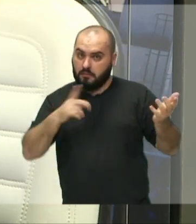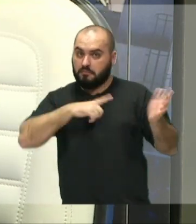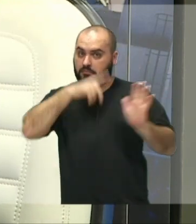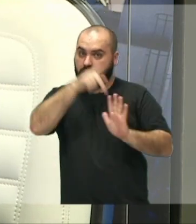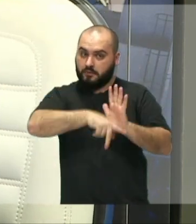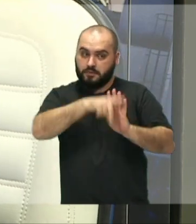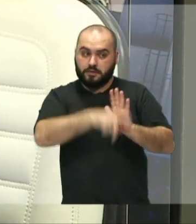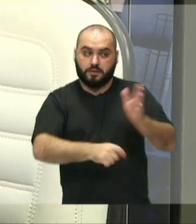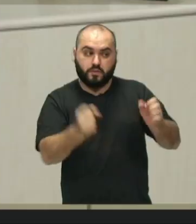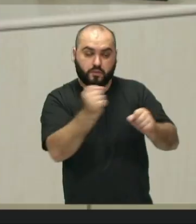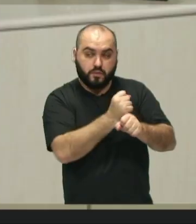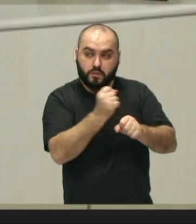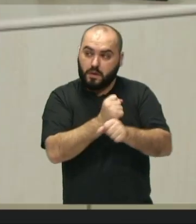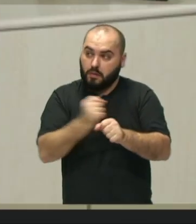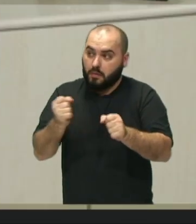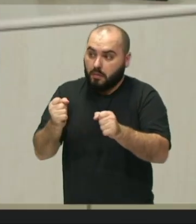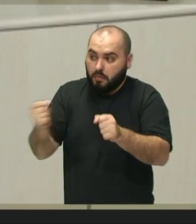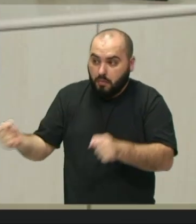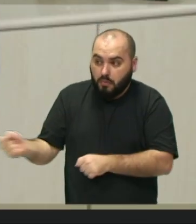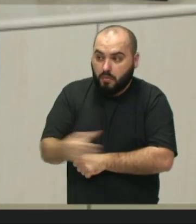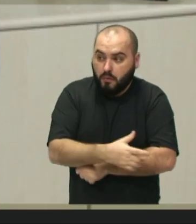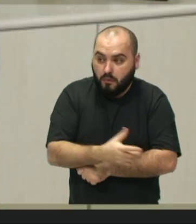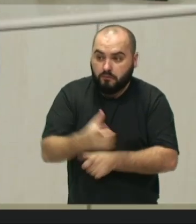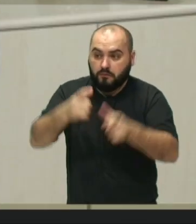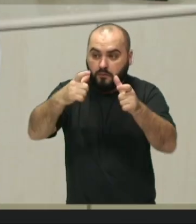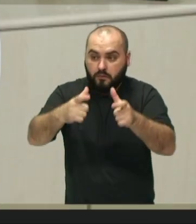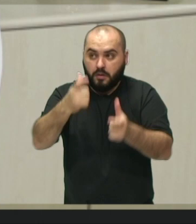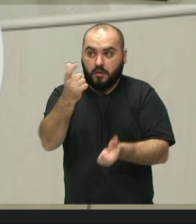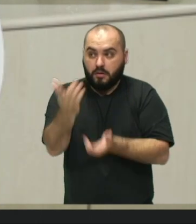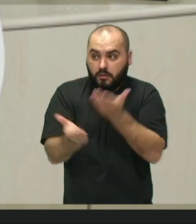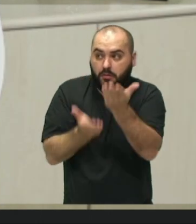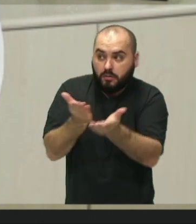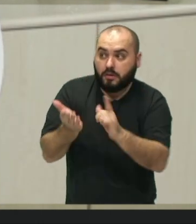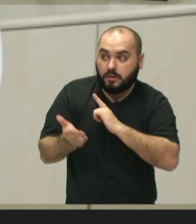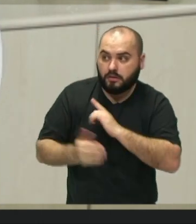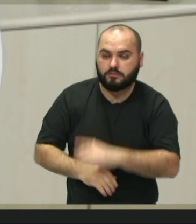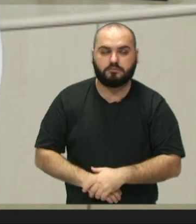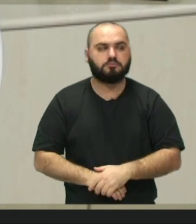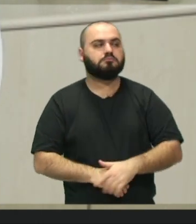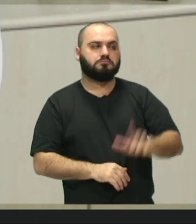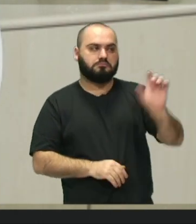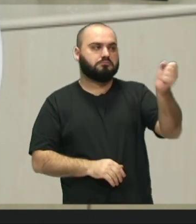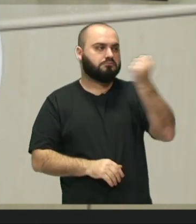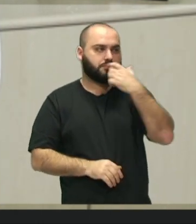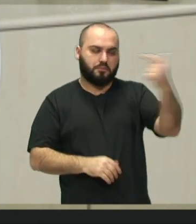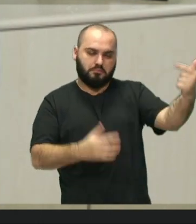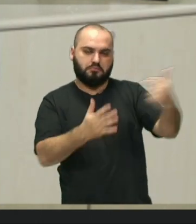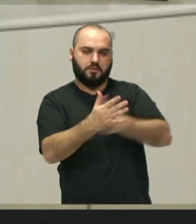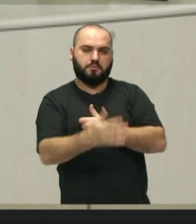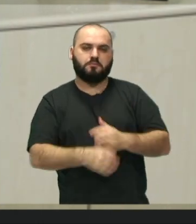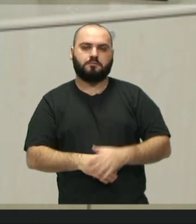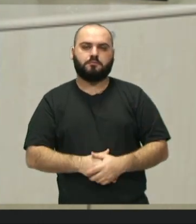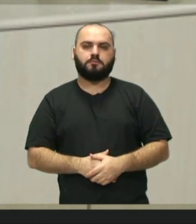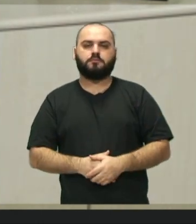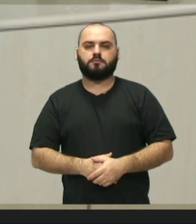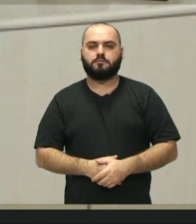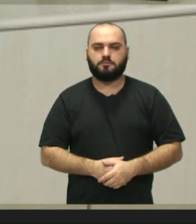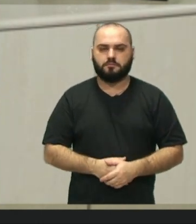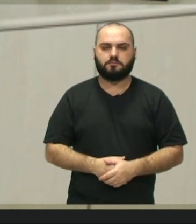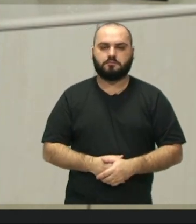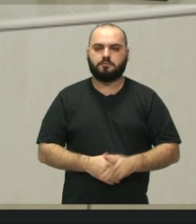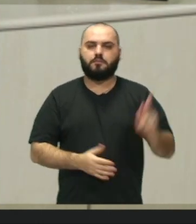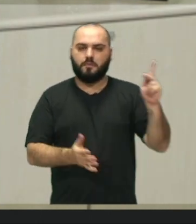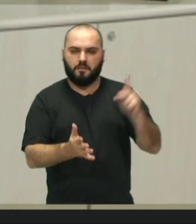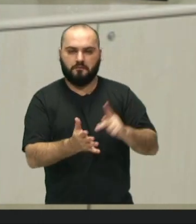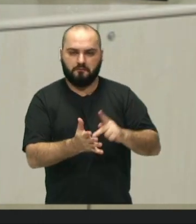uma nova estação de tratamento? Muito bem colocado, Liz. De nada adiantaria a gente estar executando rede se a gente